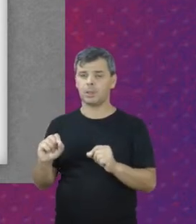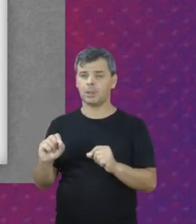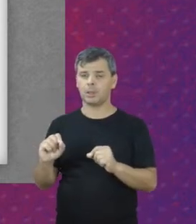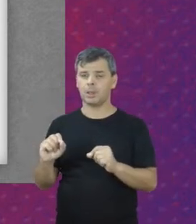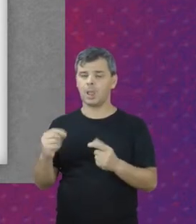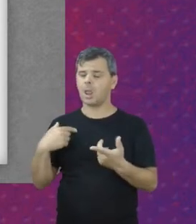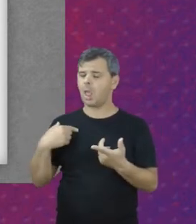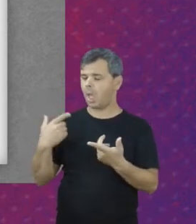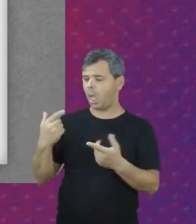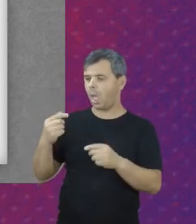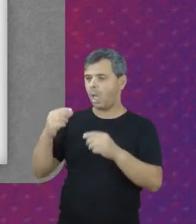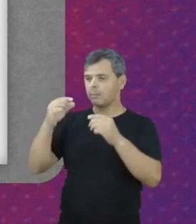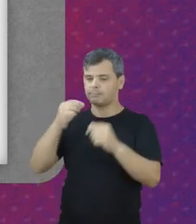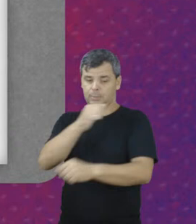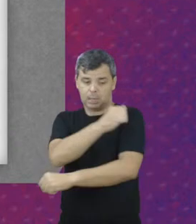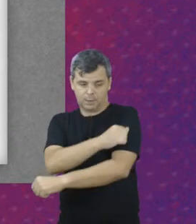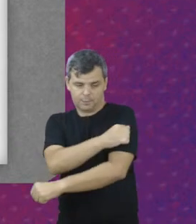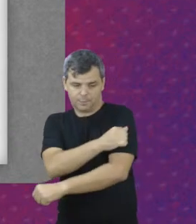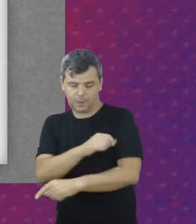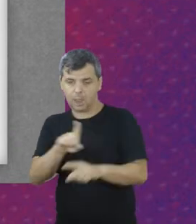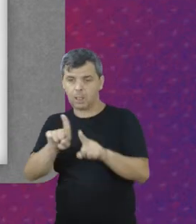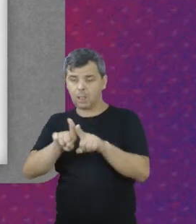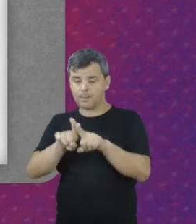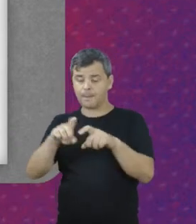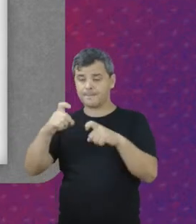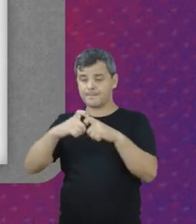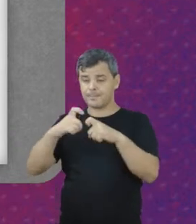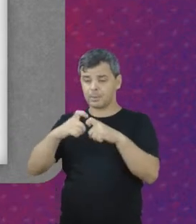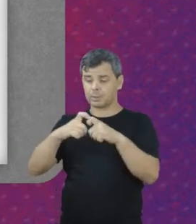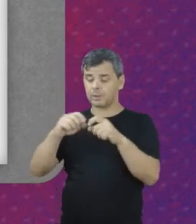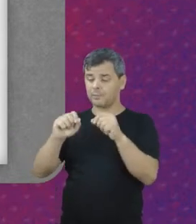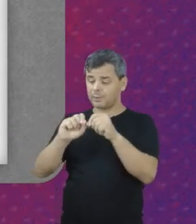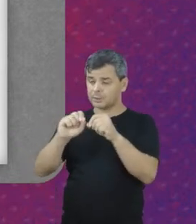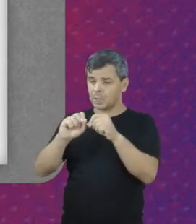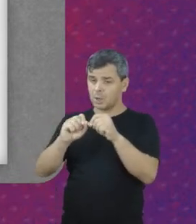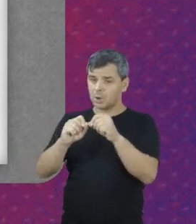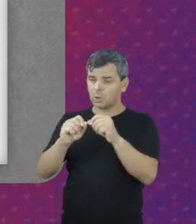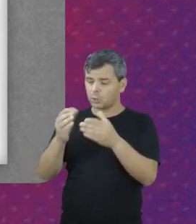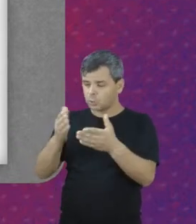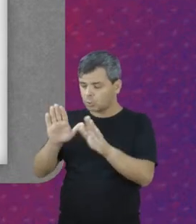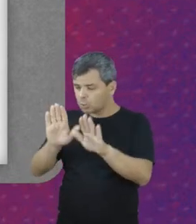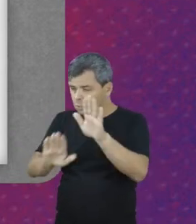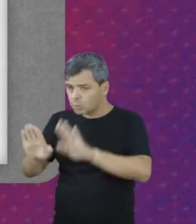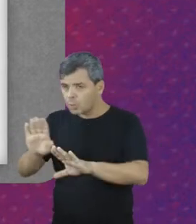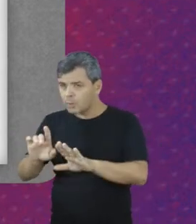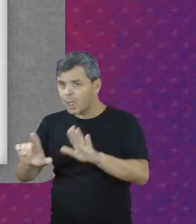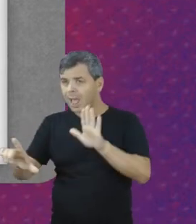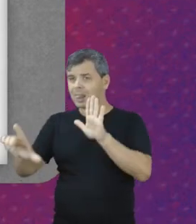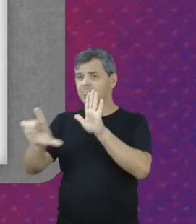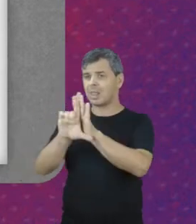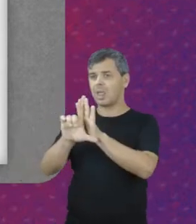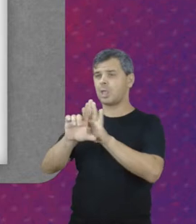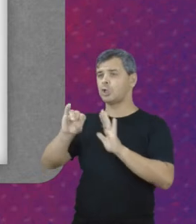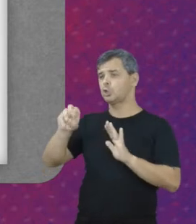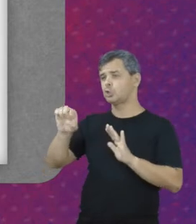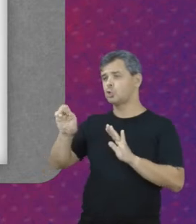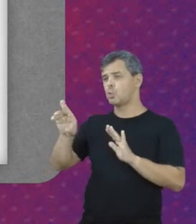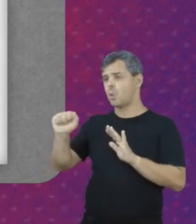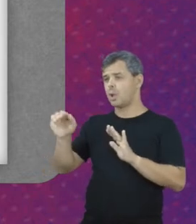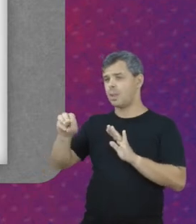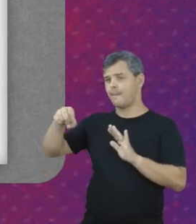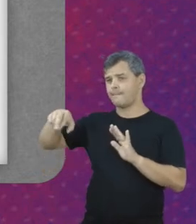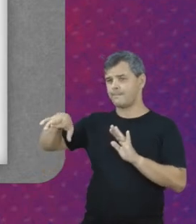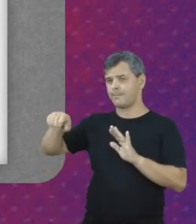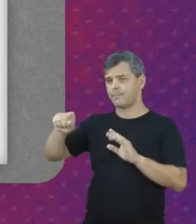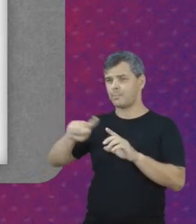a enfermeiras, médicos e realizem esses procedimentos. A Lei Joana Maranhão, que alterou os prazos quanto à prescrição de